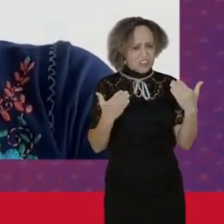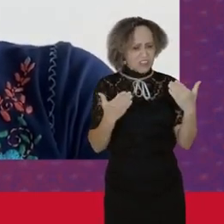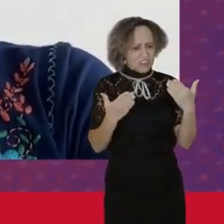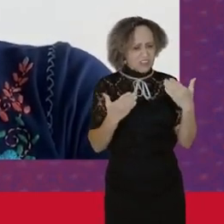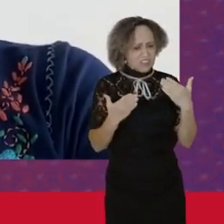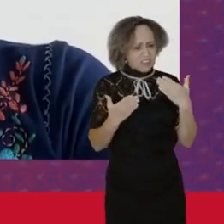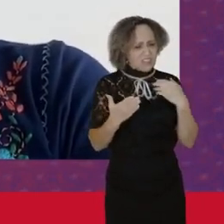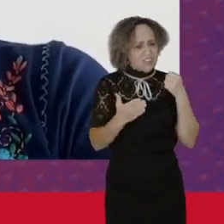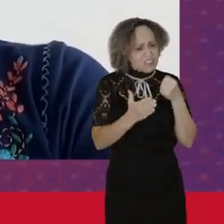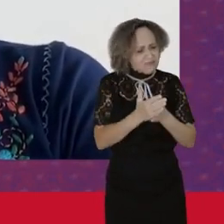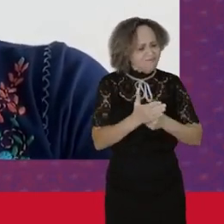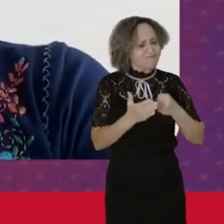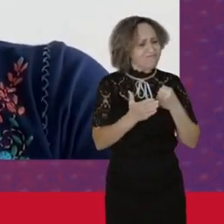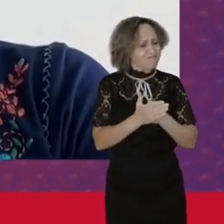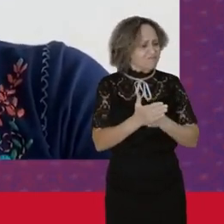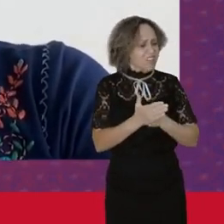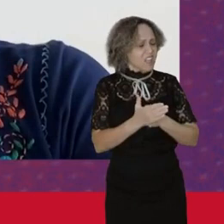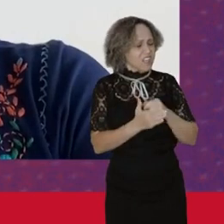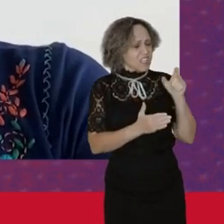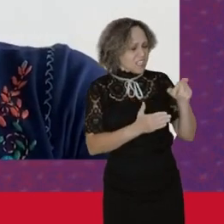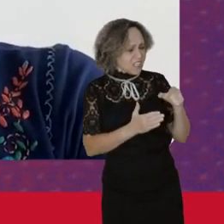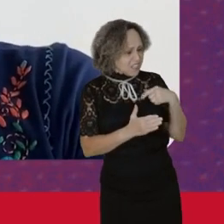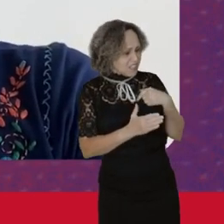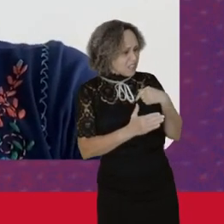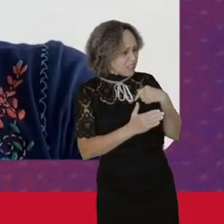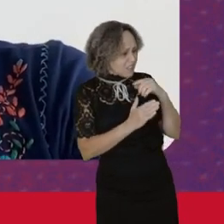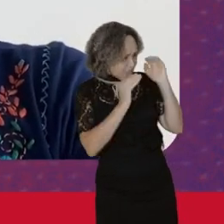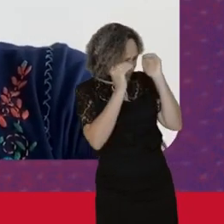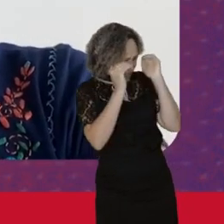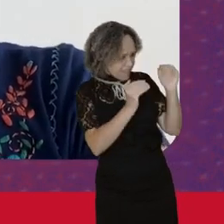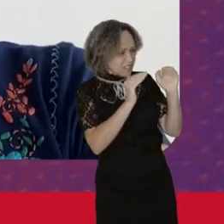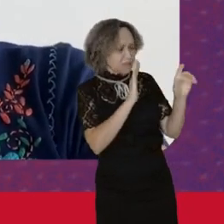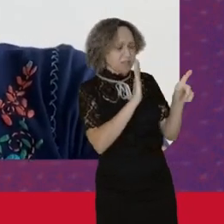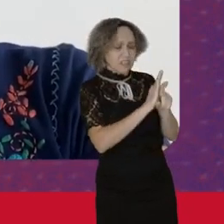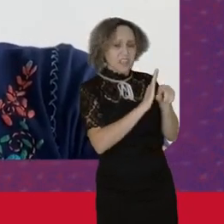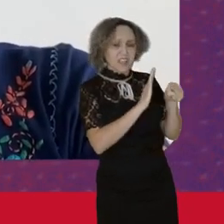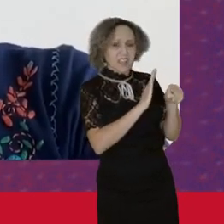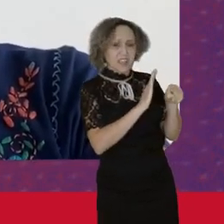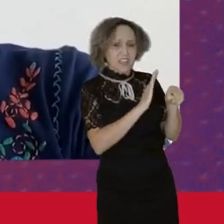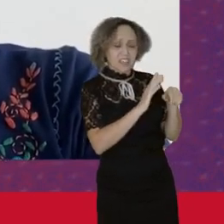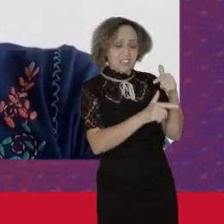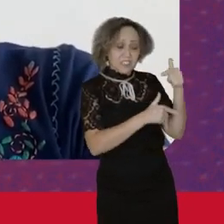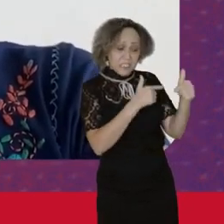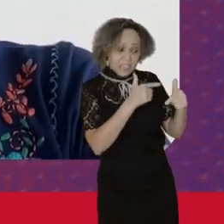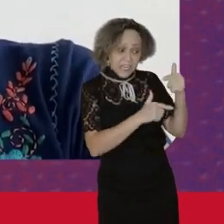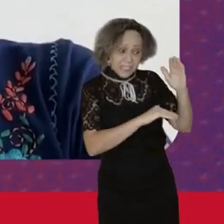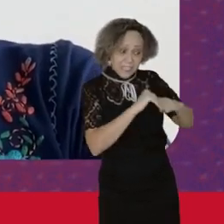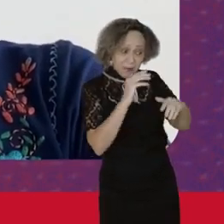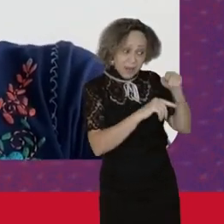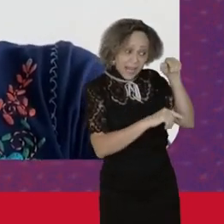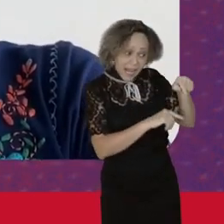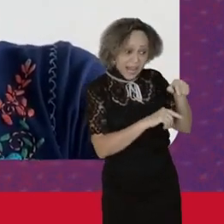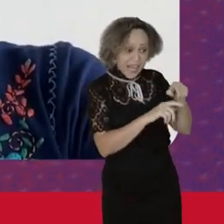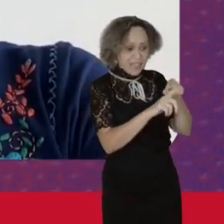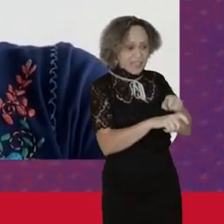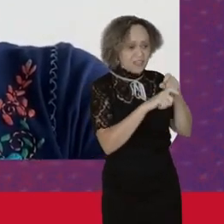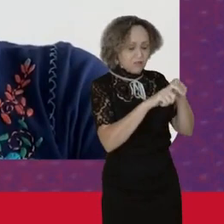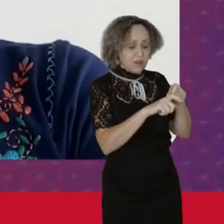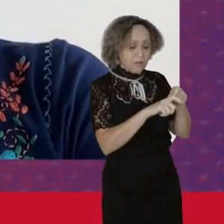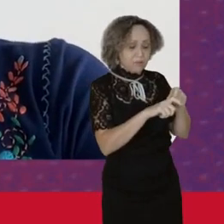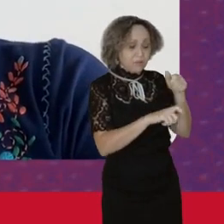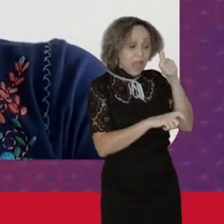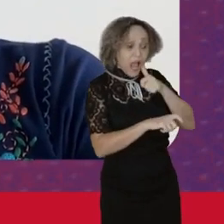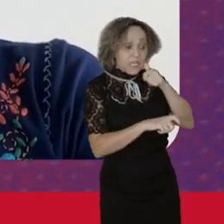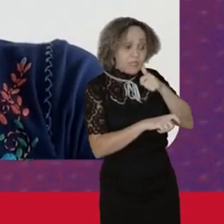sua condição de trabalhadora, da sua condição, da sua identidade de mulher rural. As mulheres que